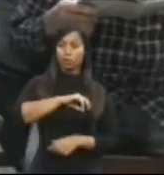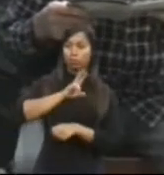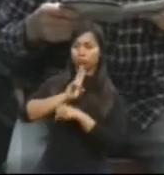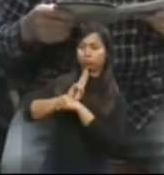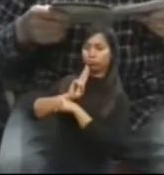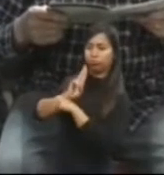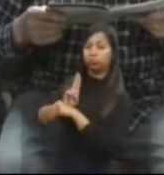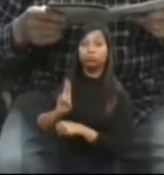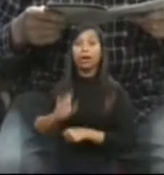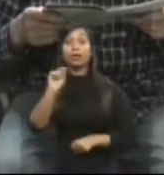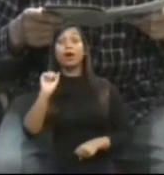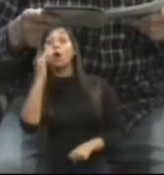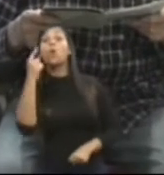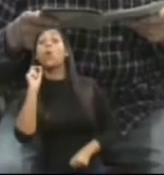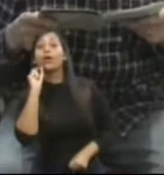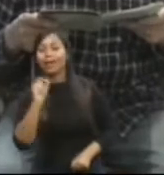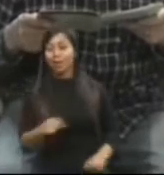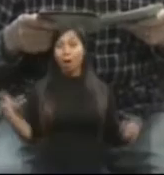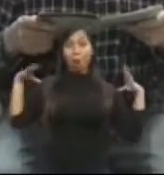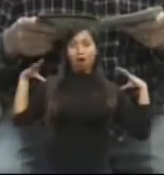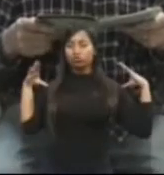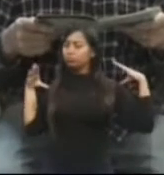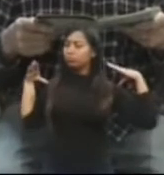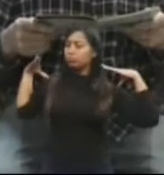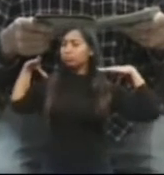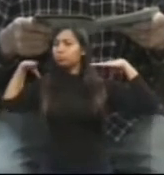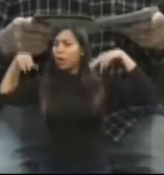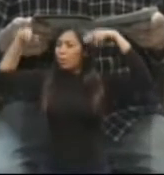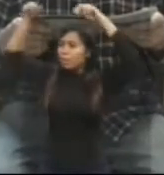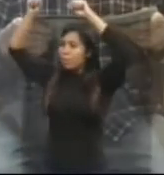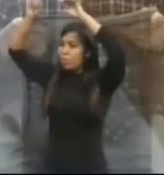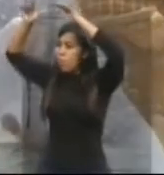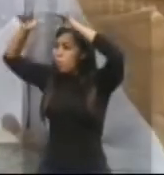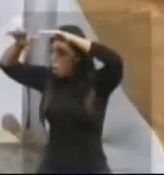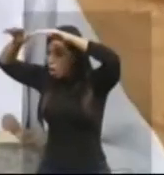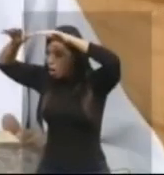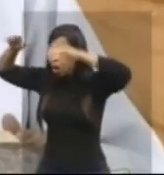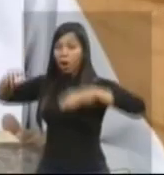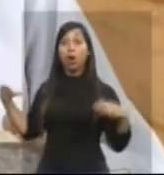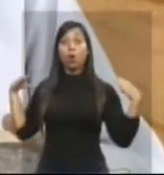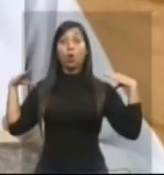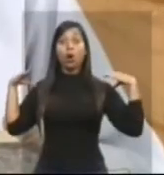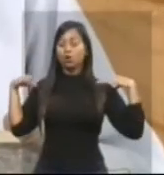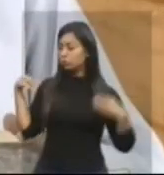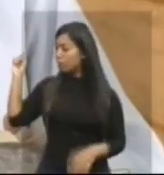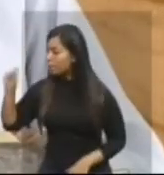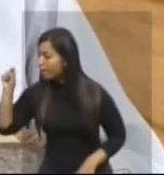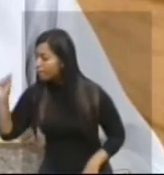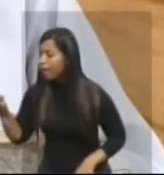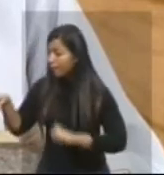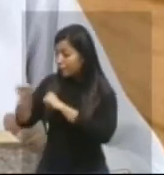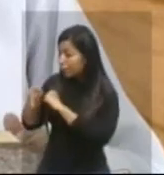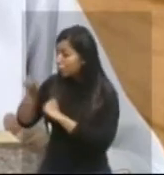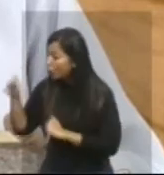Eis que apareceu um anjo do Senhor, e uma luz iluminou a cela. O anjo tocou o ombro de